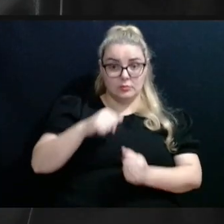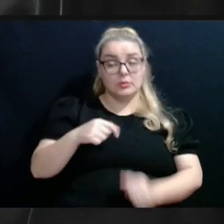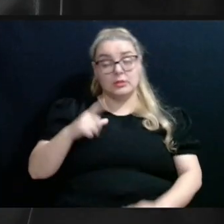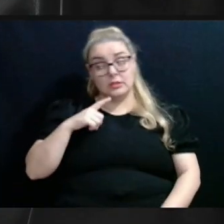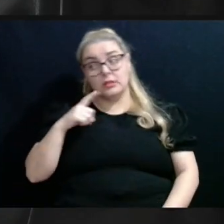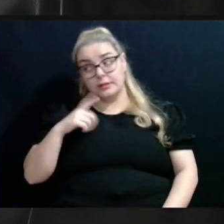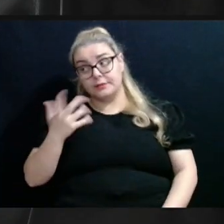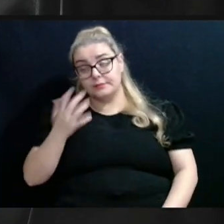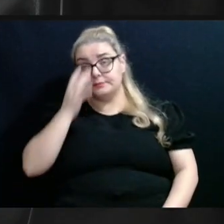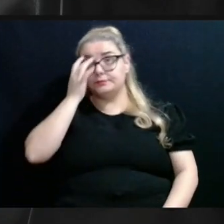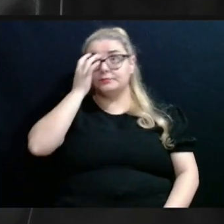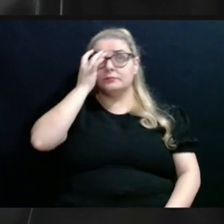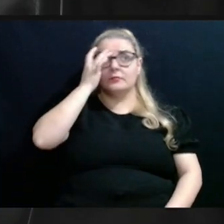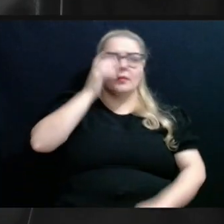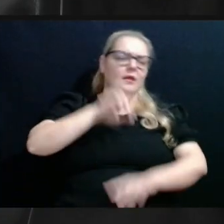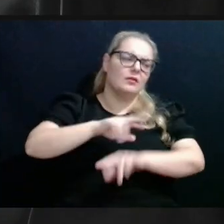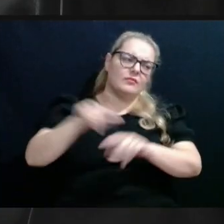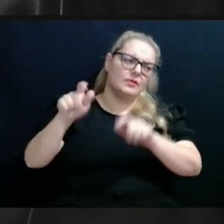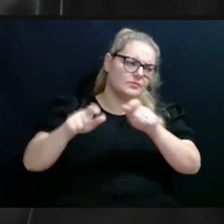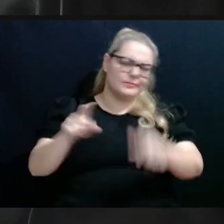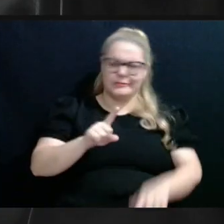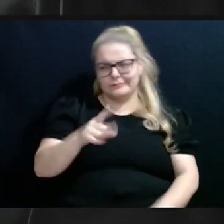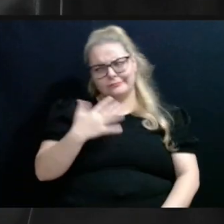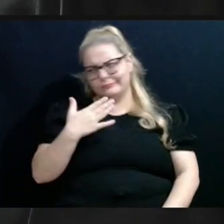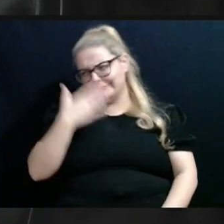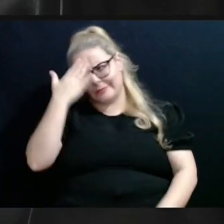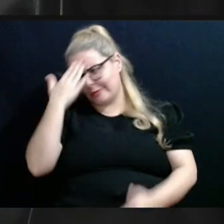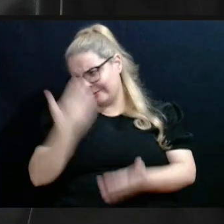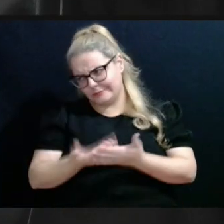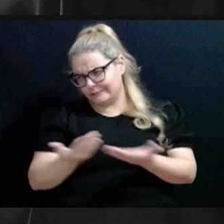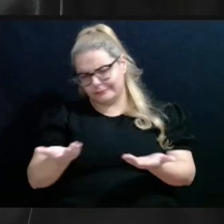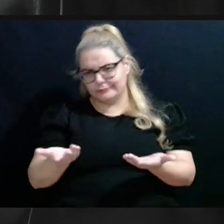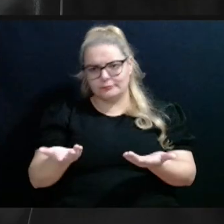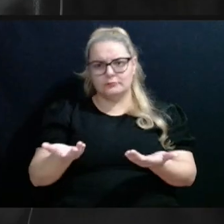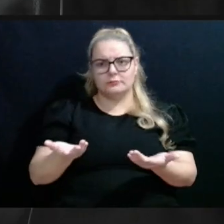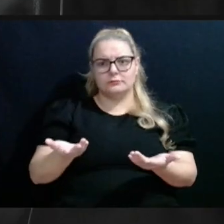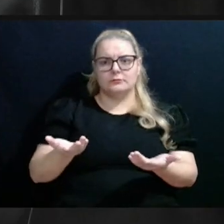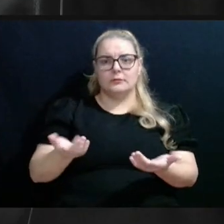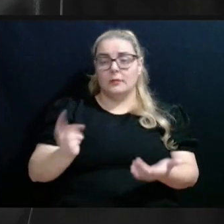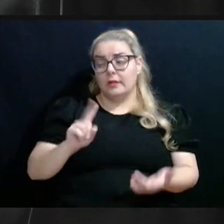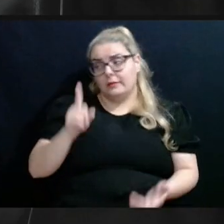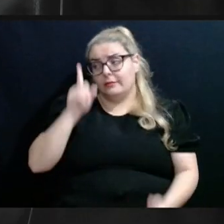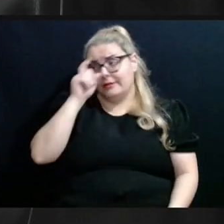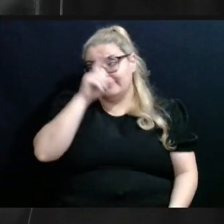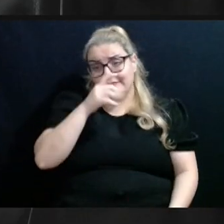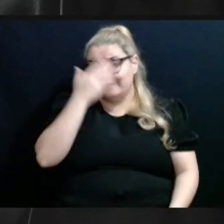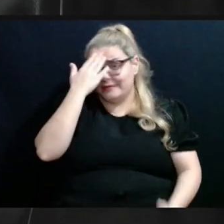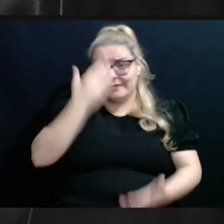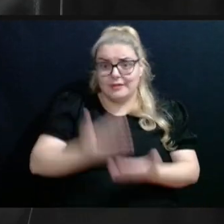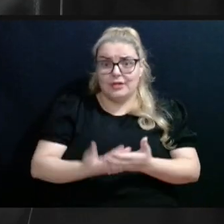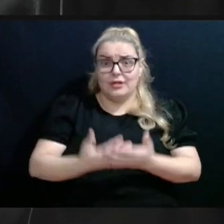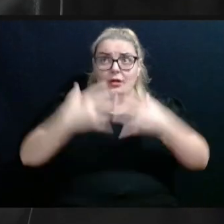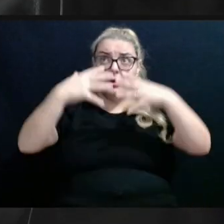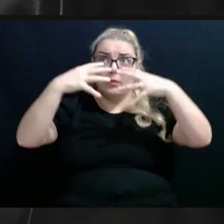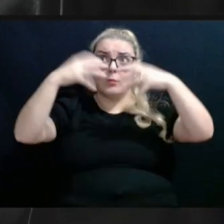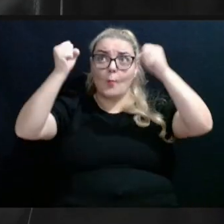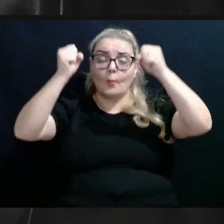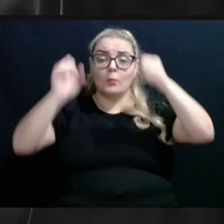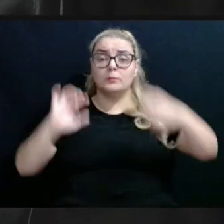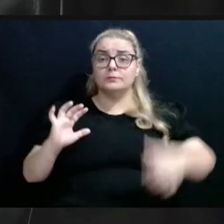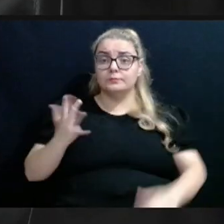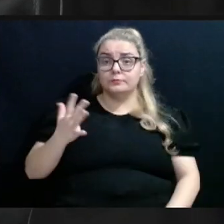gente não acreditar nisso, né? Não é difícil acreditar, porque as secas estão acontecendo e as